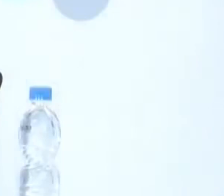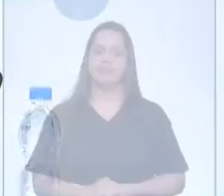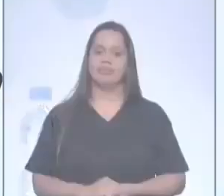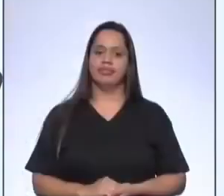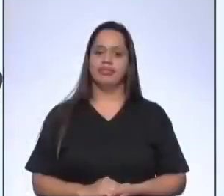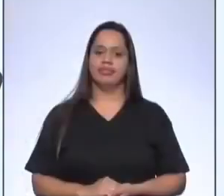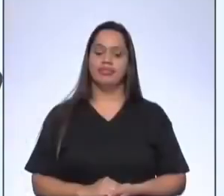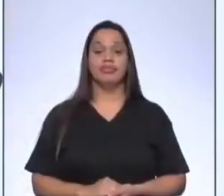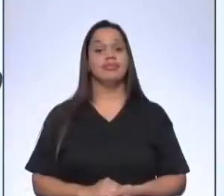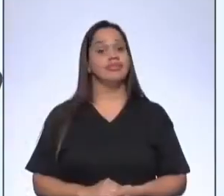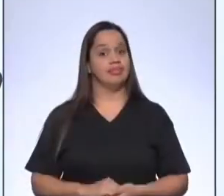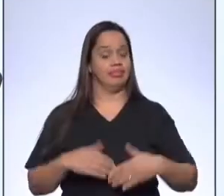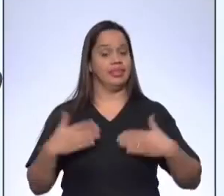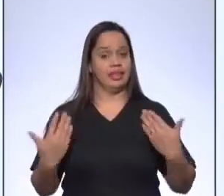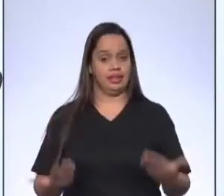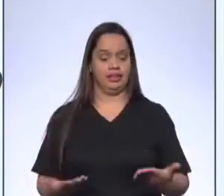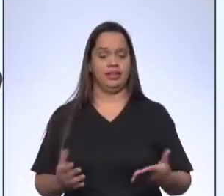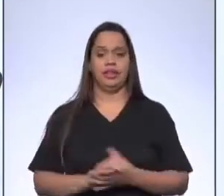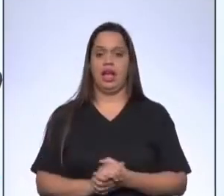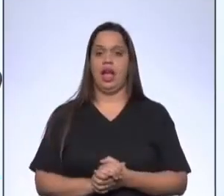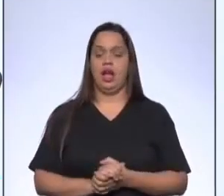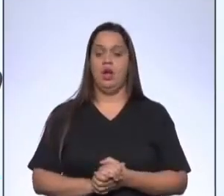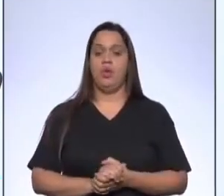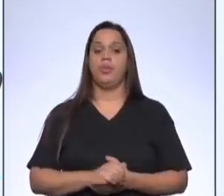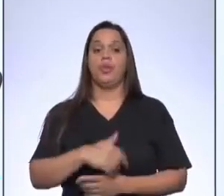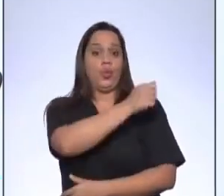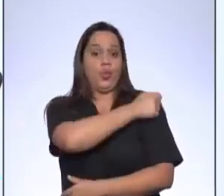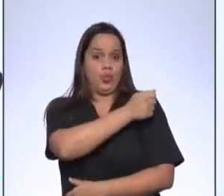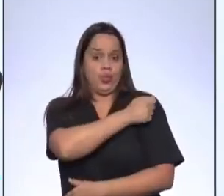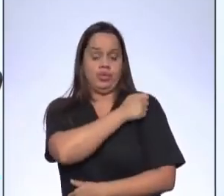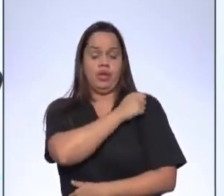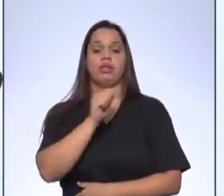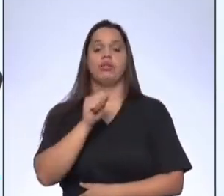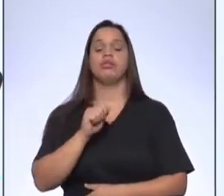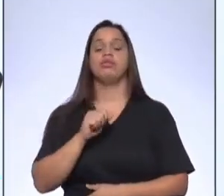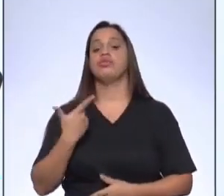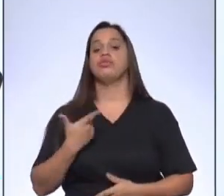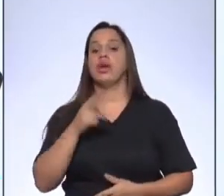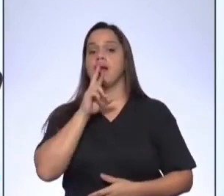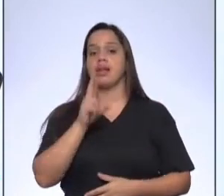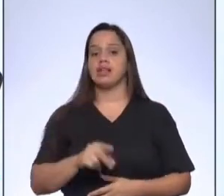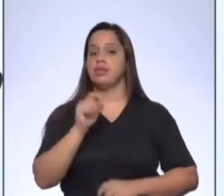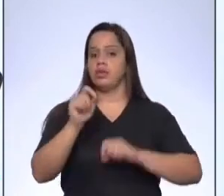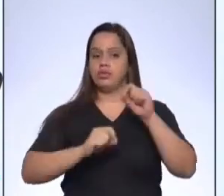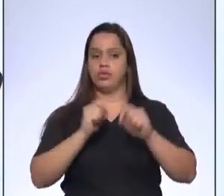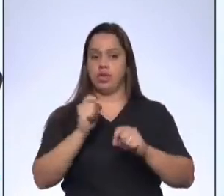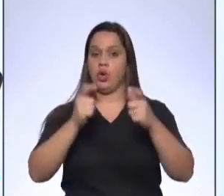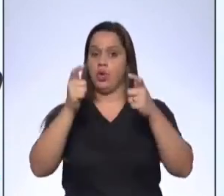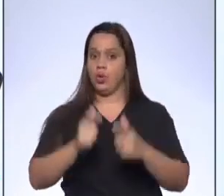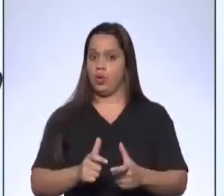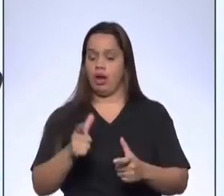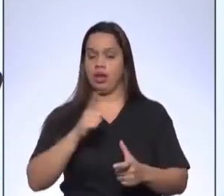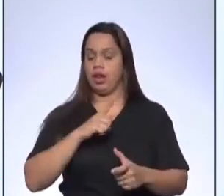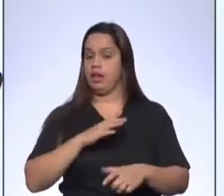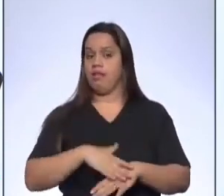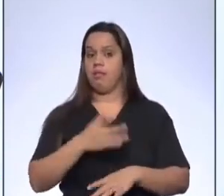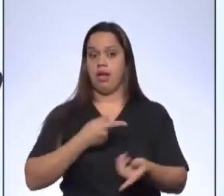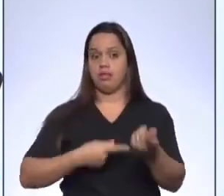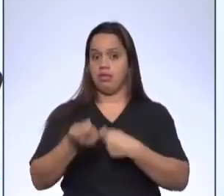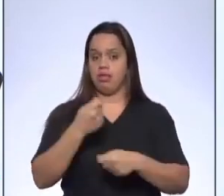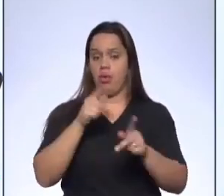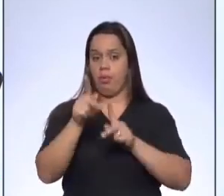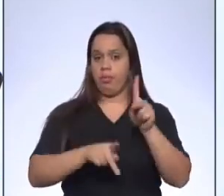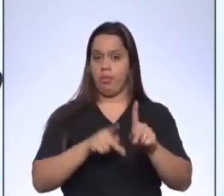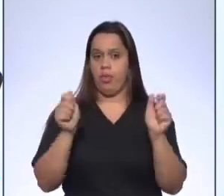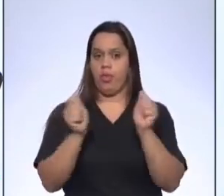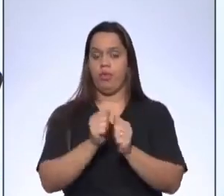Bom, de acordo com os nossos estudantes, os locais que mais realizaram aí comércio com os povos africanos